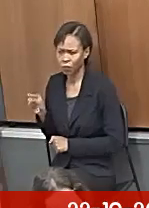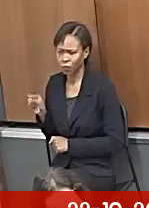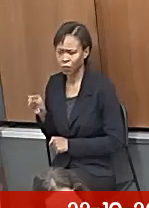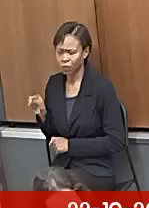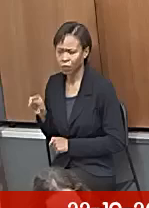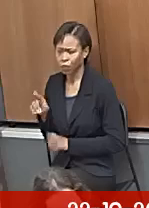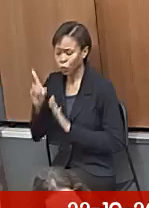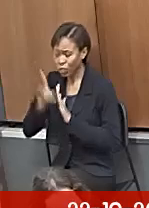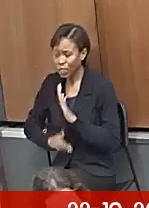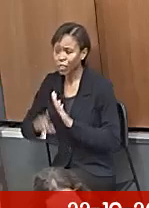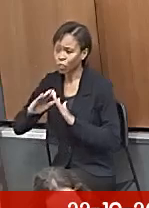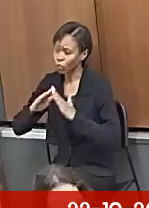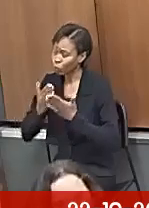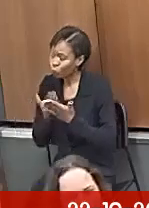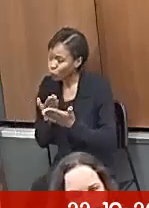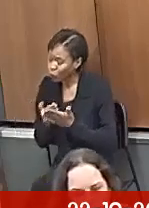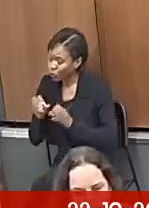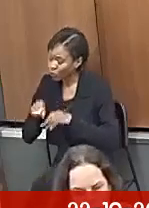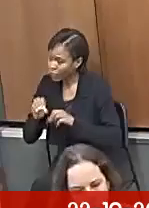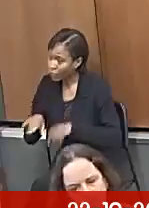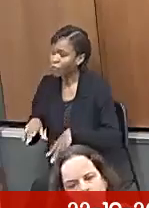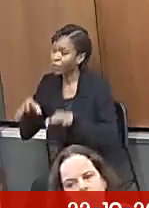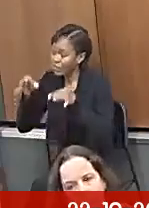direito à educação. Muito obrigada.